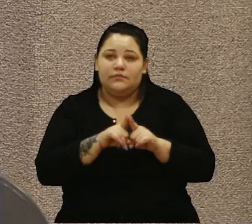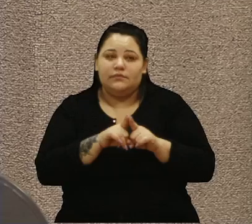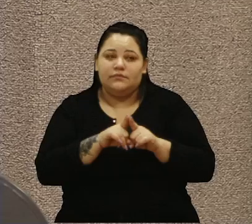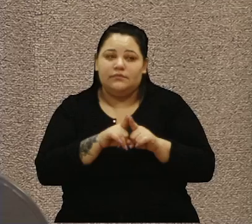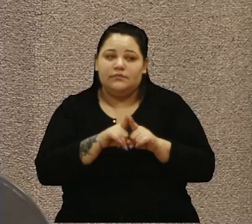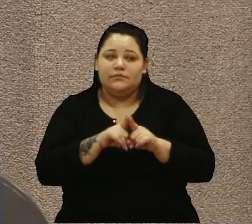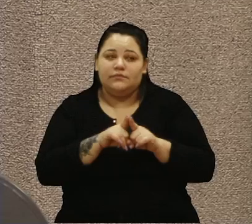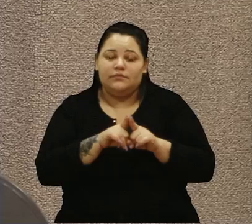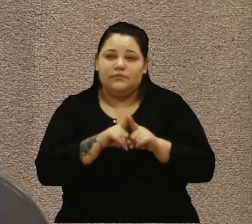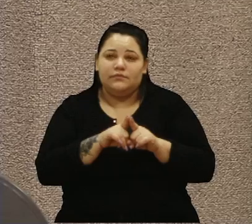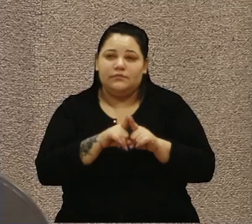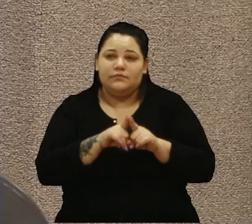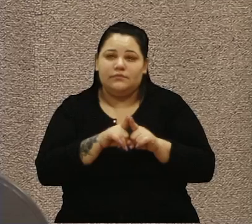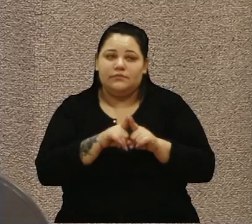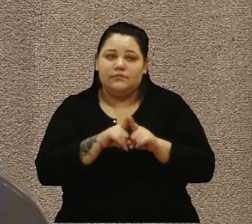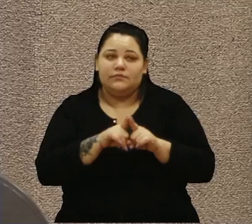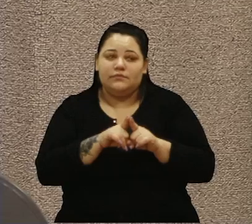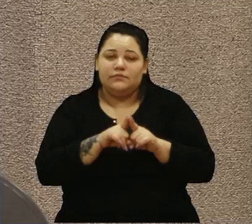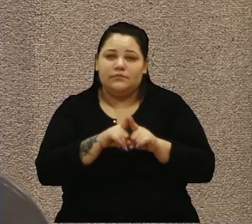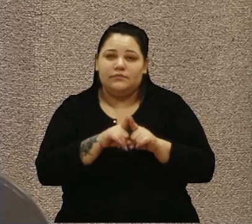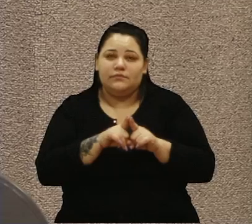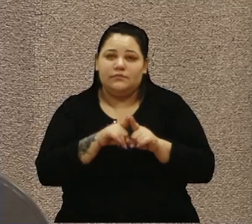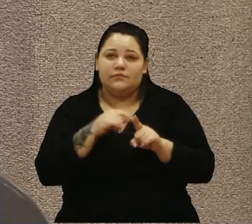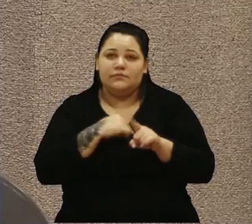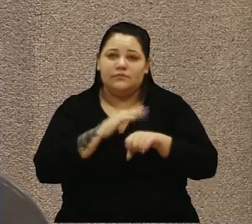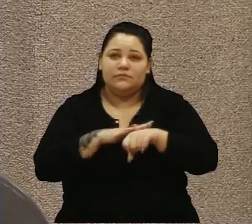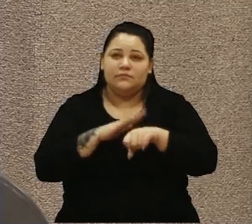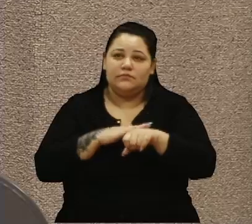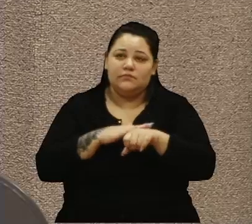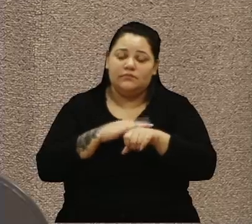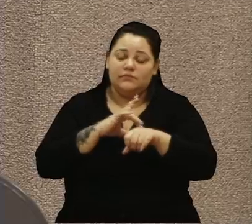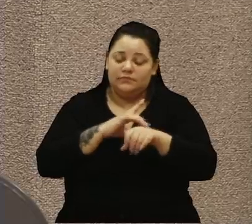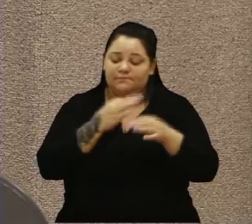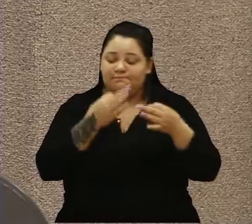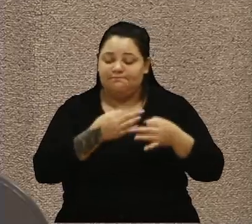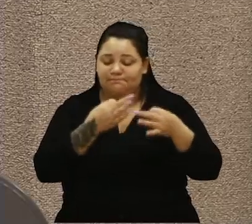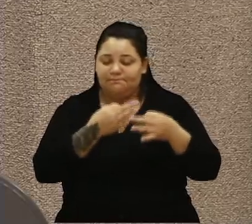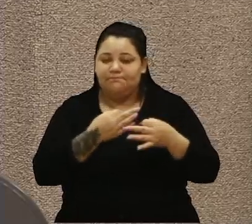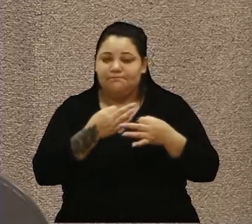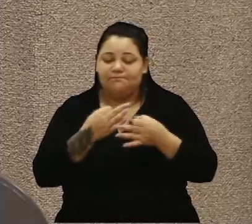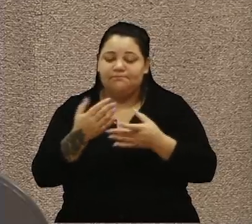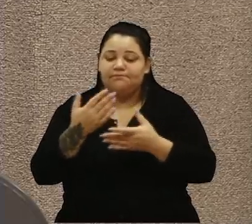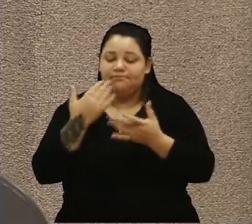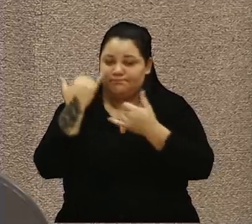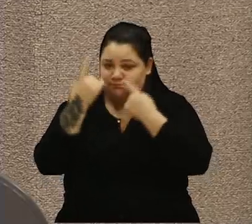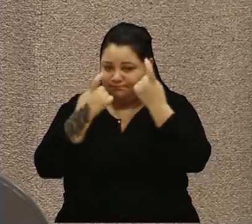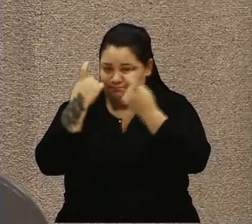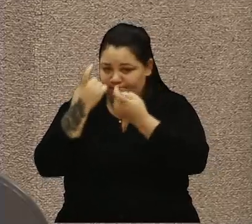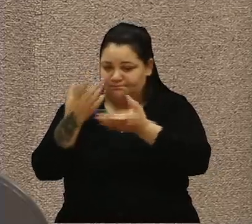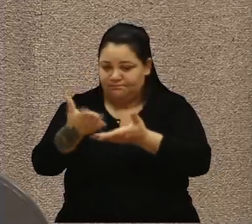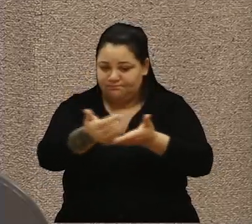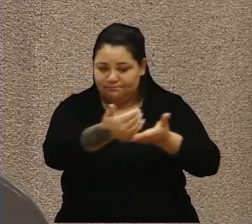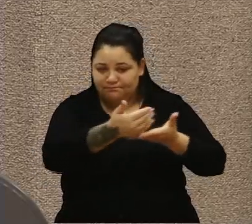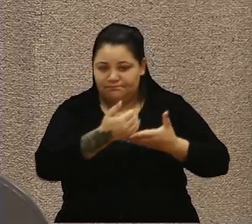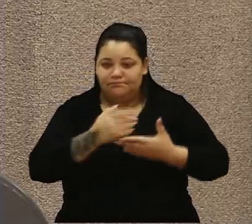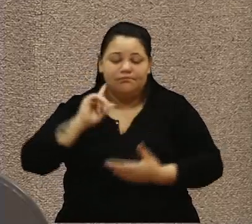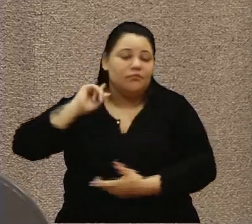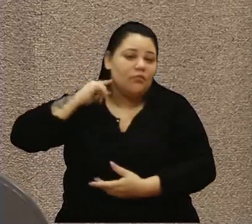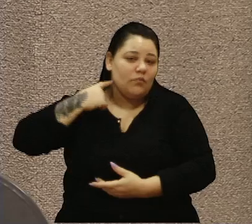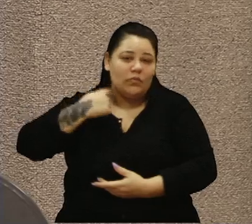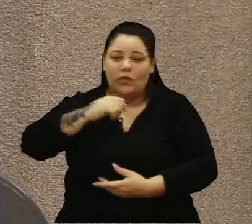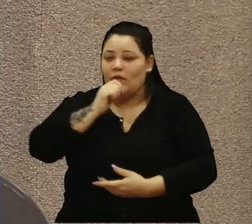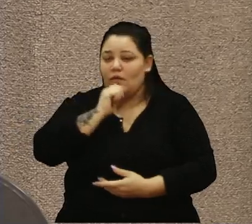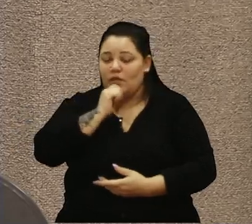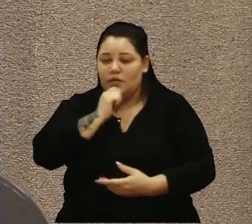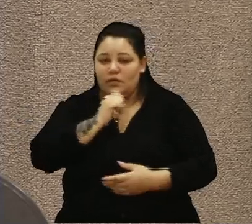uma temática que me preocupava naquela época, sem dúvida nenhuma, era a questão da coleta do lixo. À época ainda nós